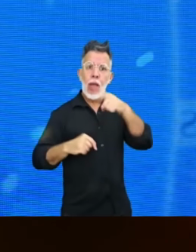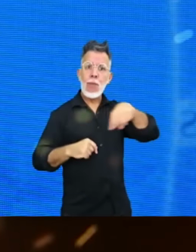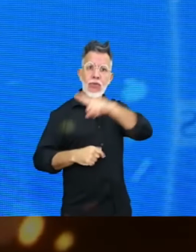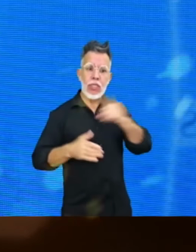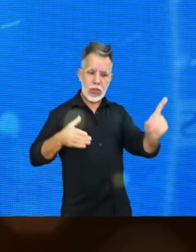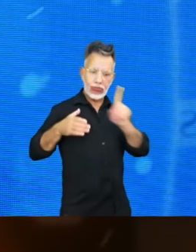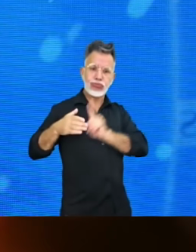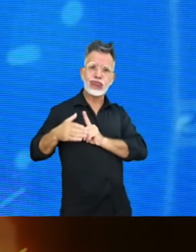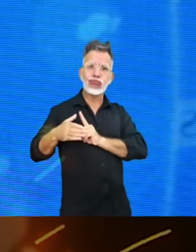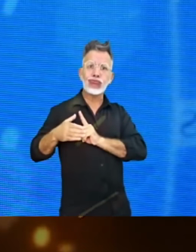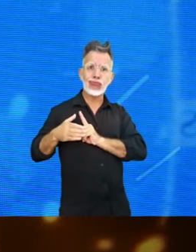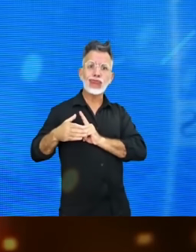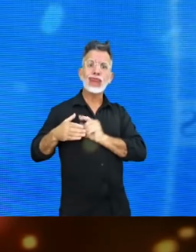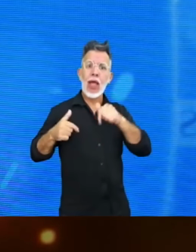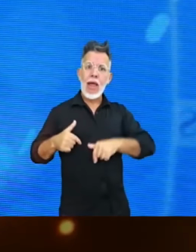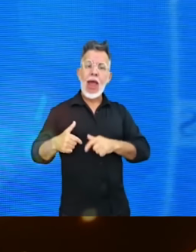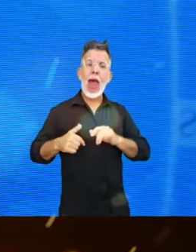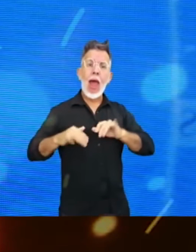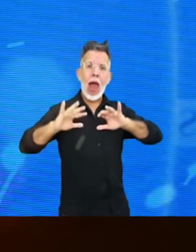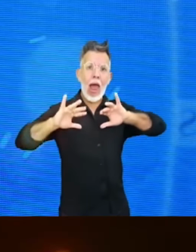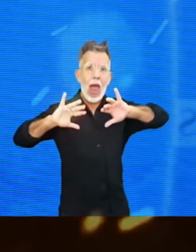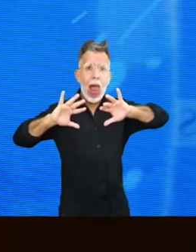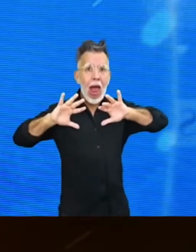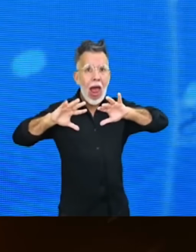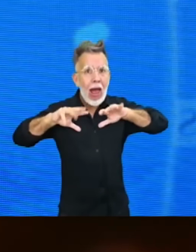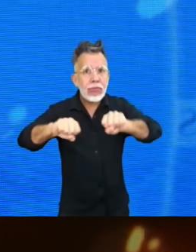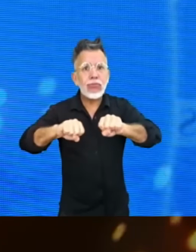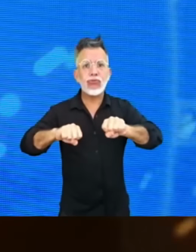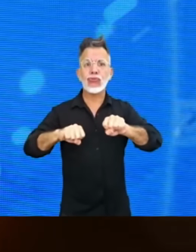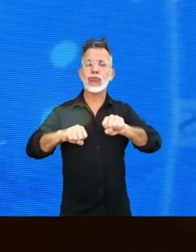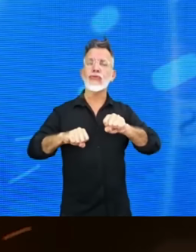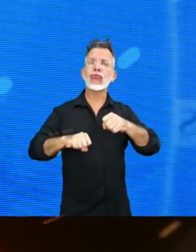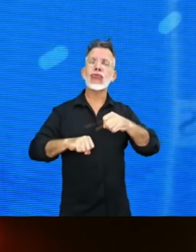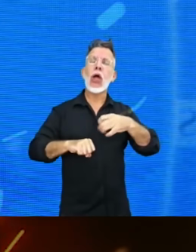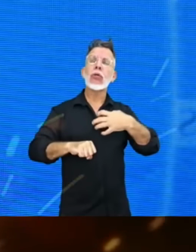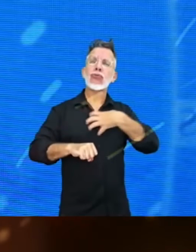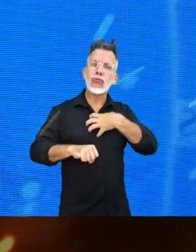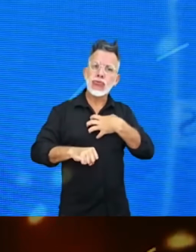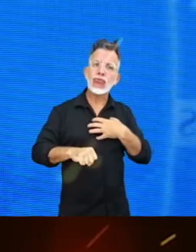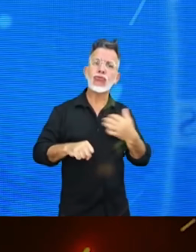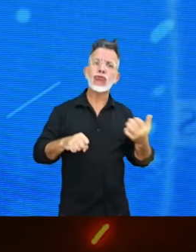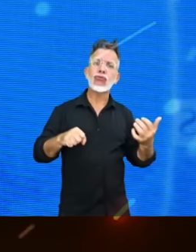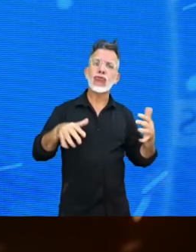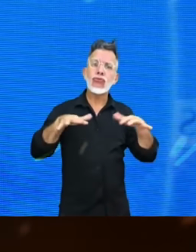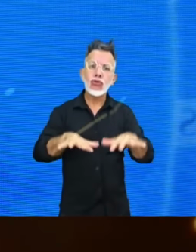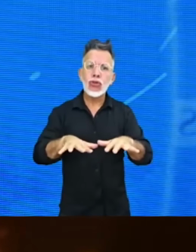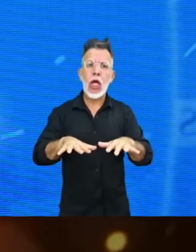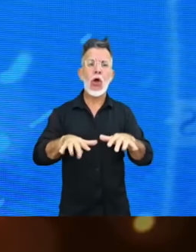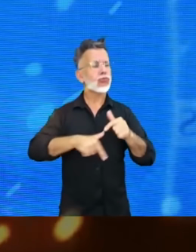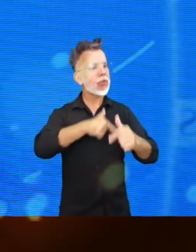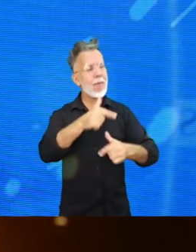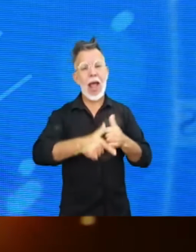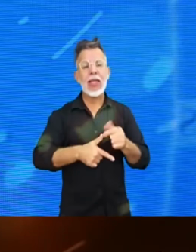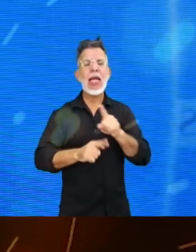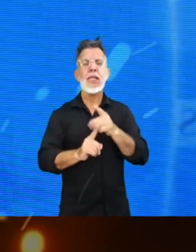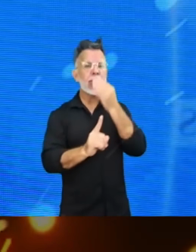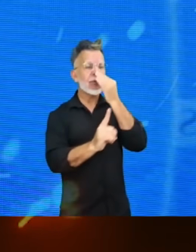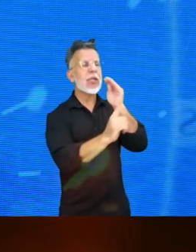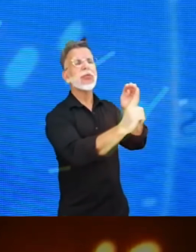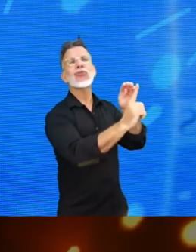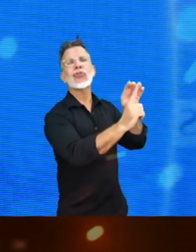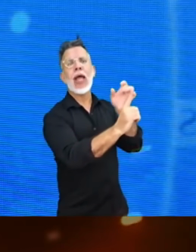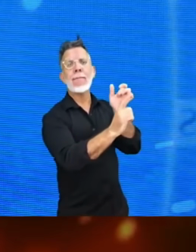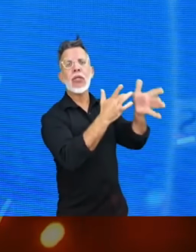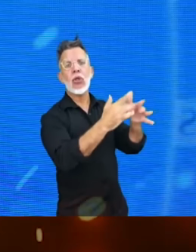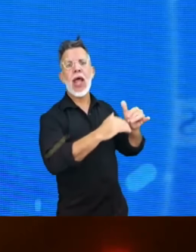espaço de uma forma definitiva com inclusão social com trabalho e não sejam deixados os aeroportos À Espera